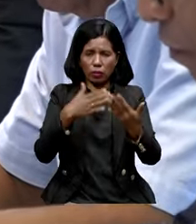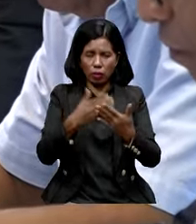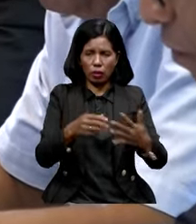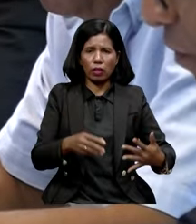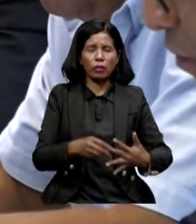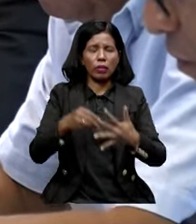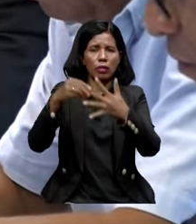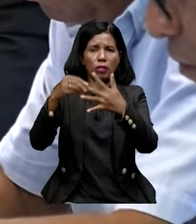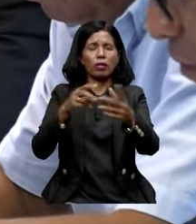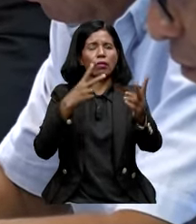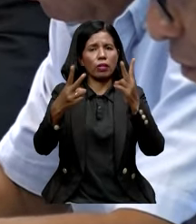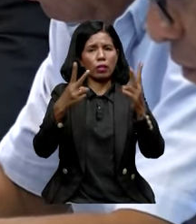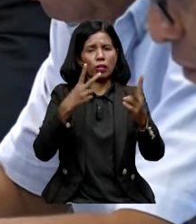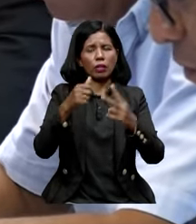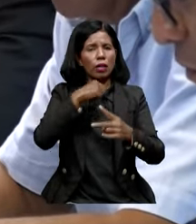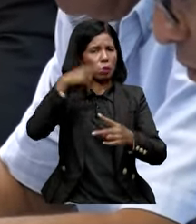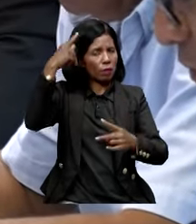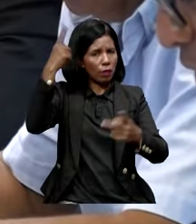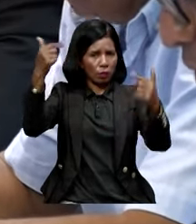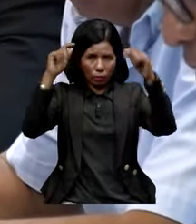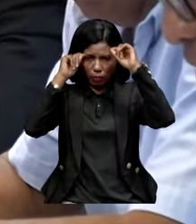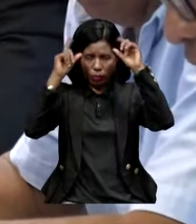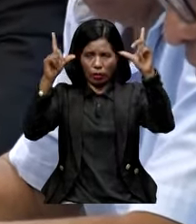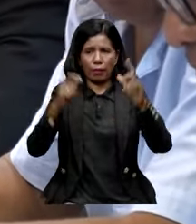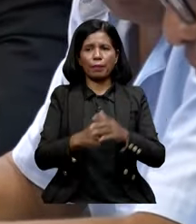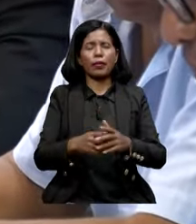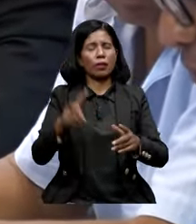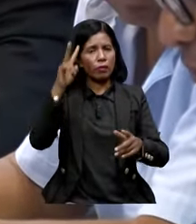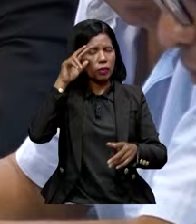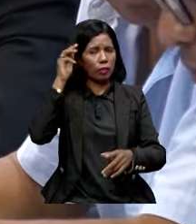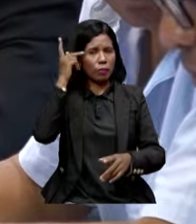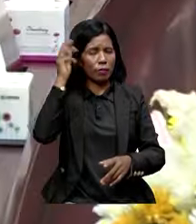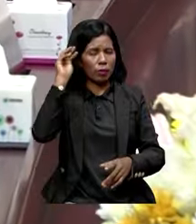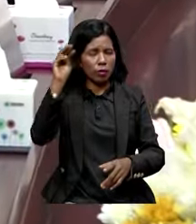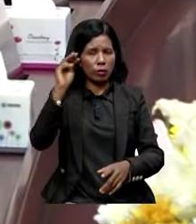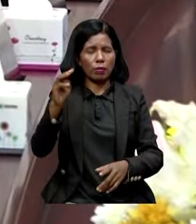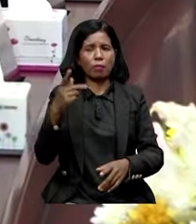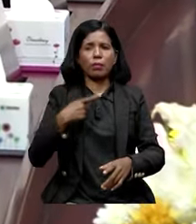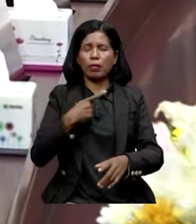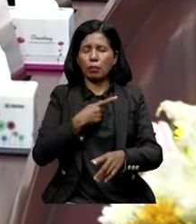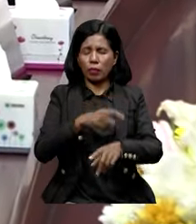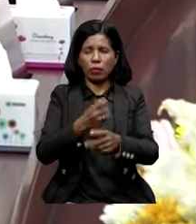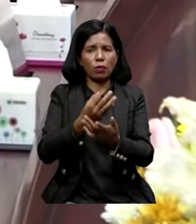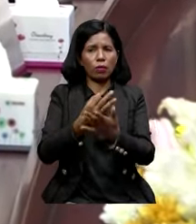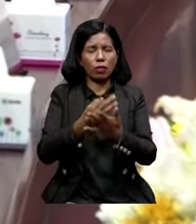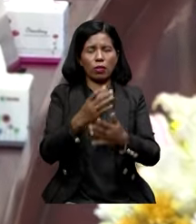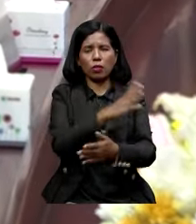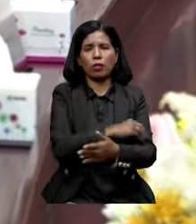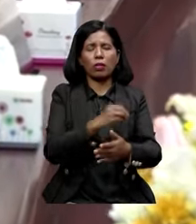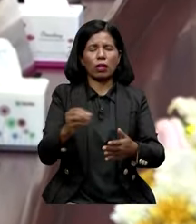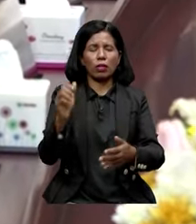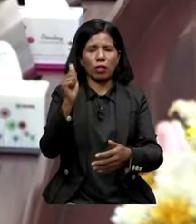especial durante visita a sua santidade Papa Francisco e Timor-Leste. Nune, vice-ministro assunto parlamentar explica, subsídio refere dólar americano